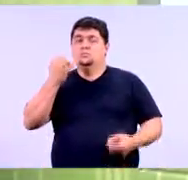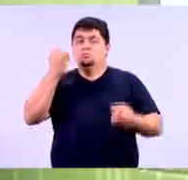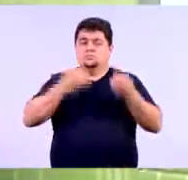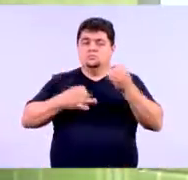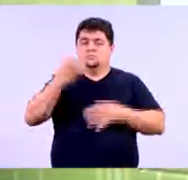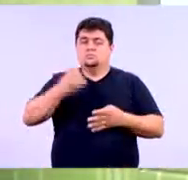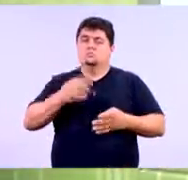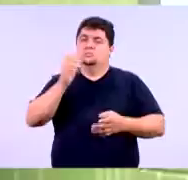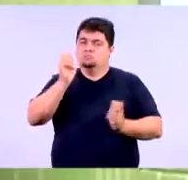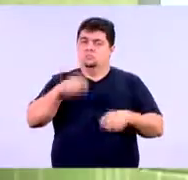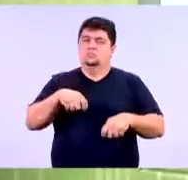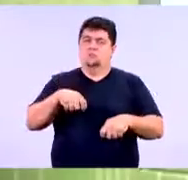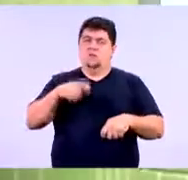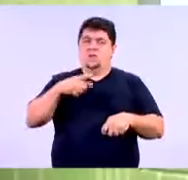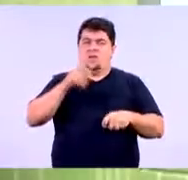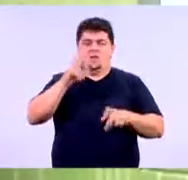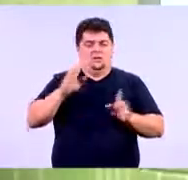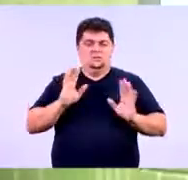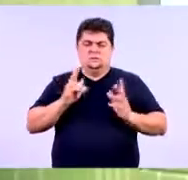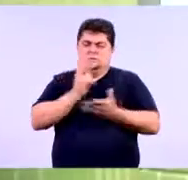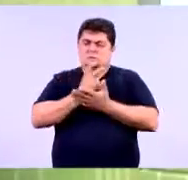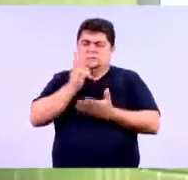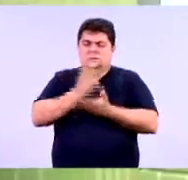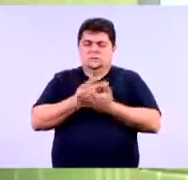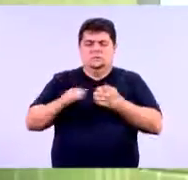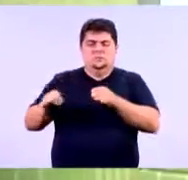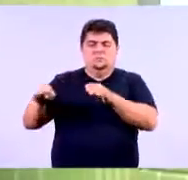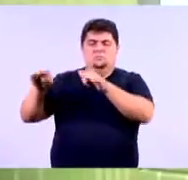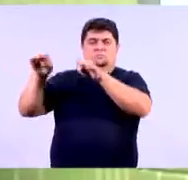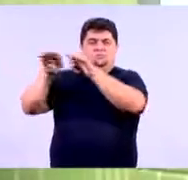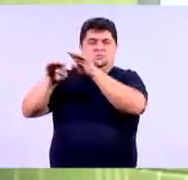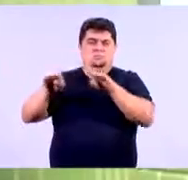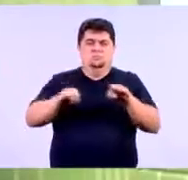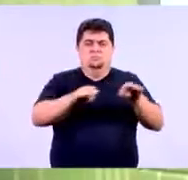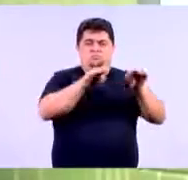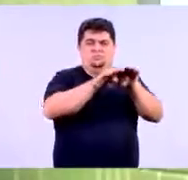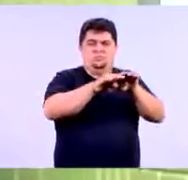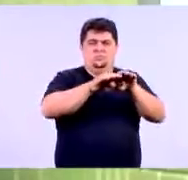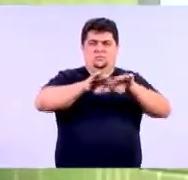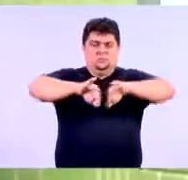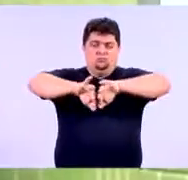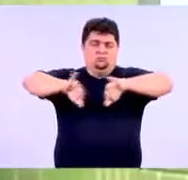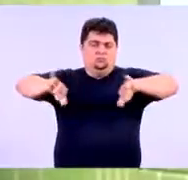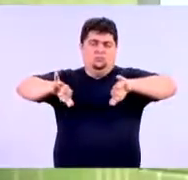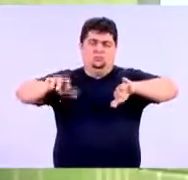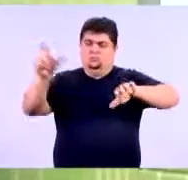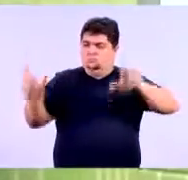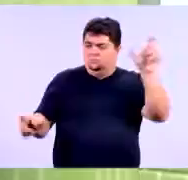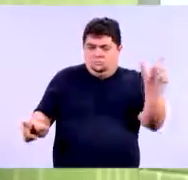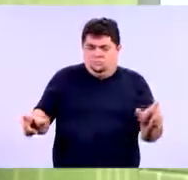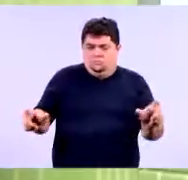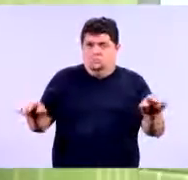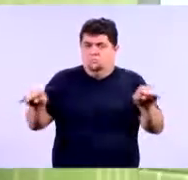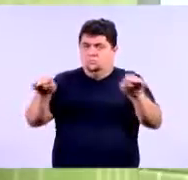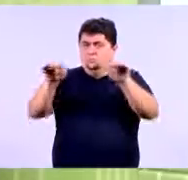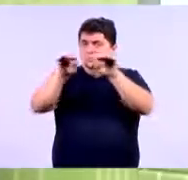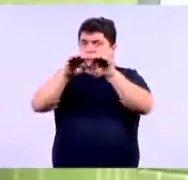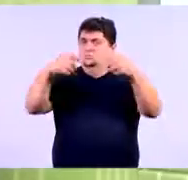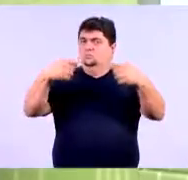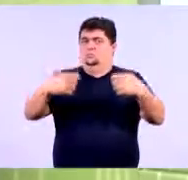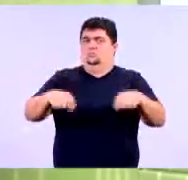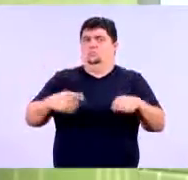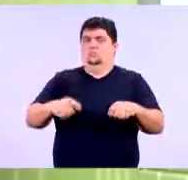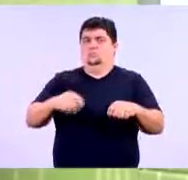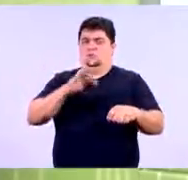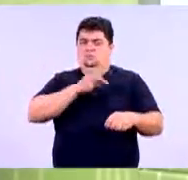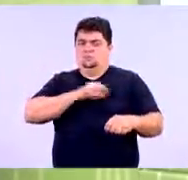explanou muito bem. É tratar os iguais desigualmente e os iguais igualmente nas suas proporcionalidades. Entendeu? Visto que cada um